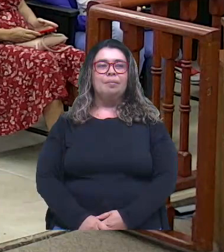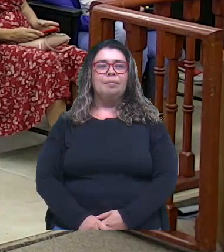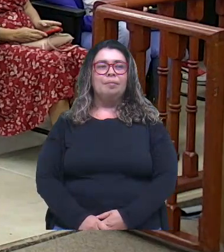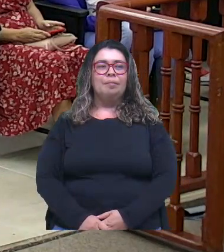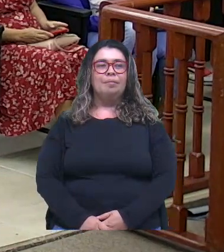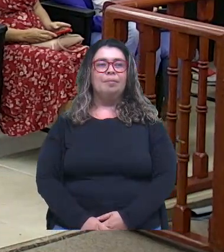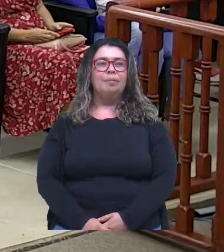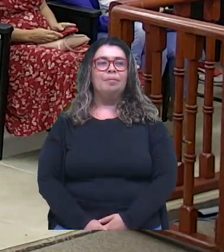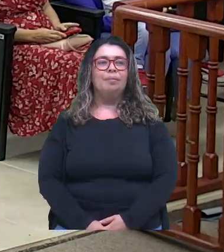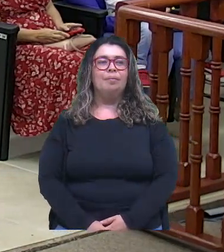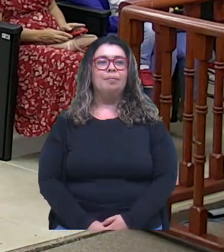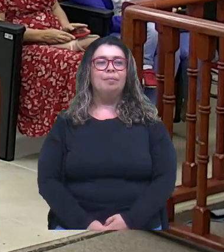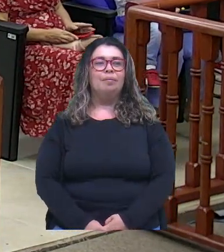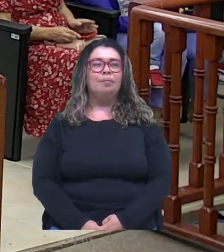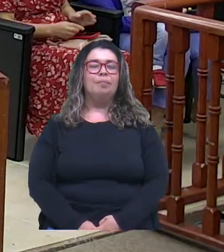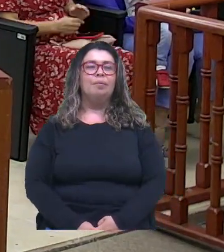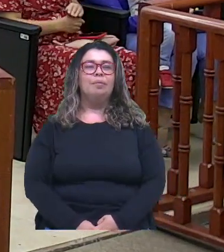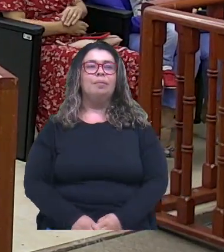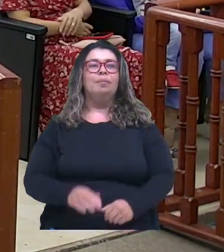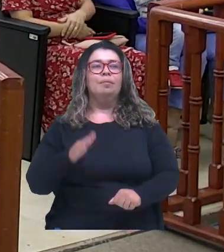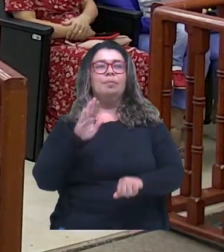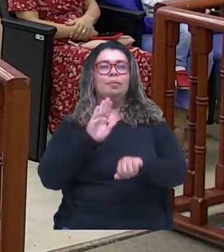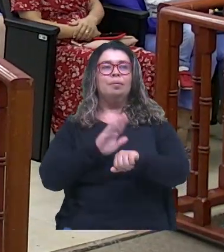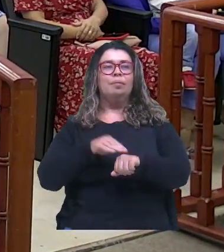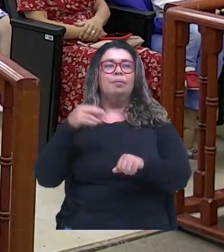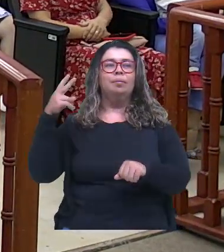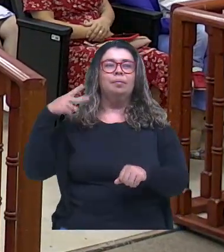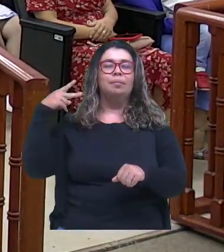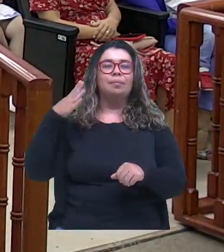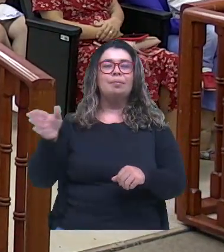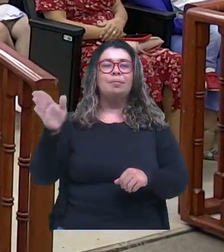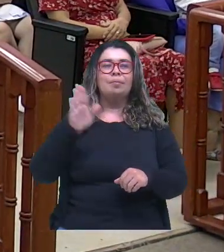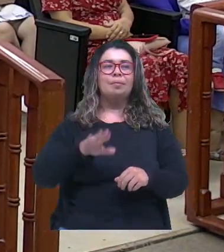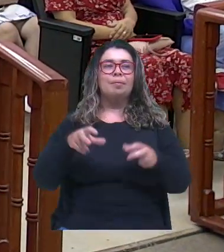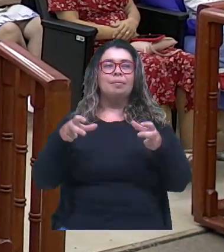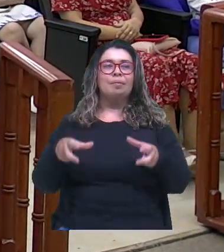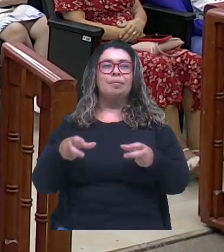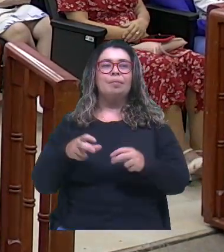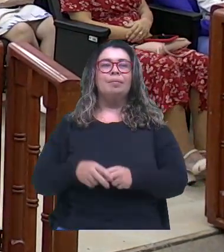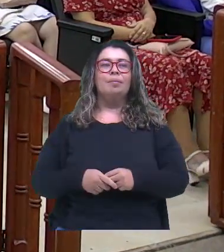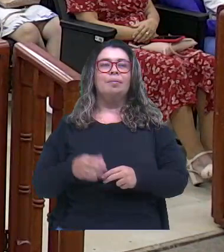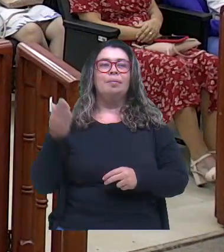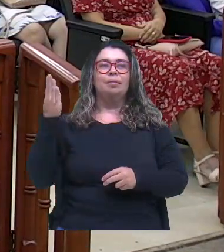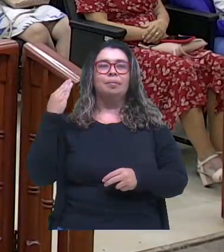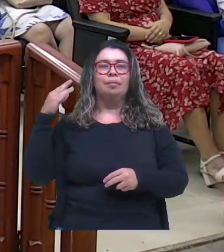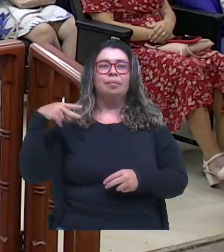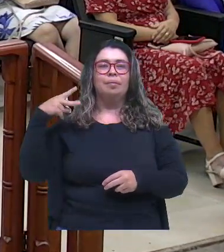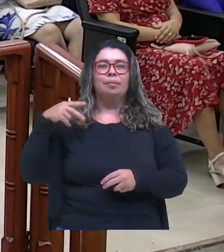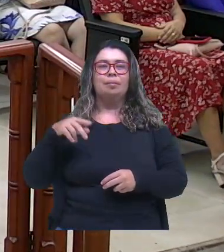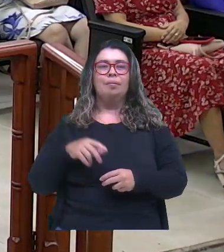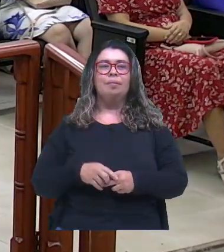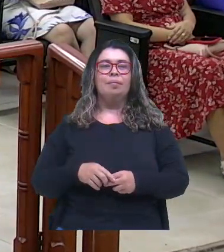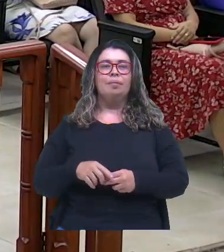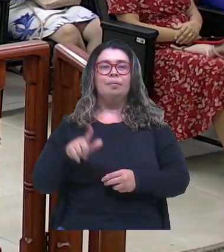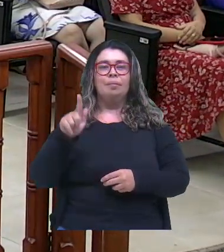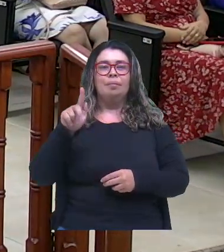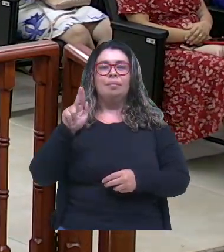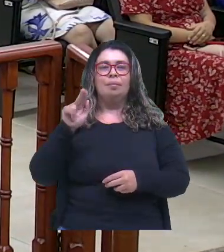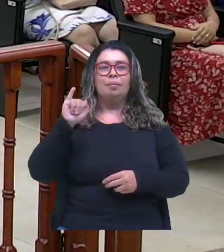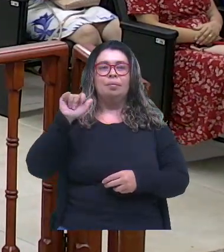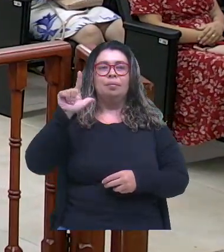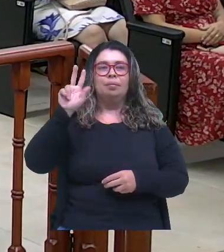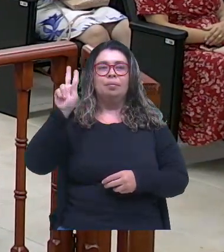Recebemos do protocolo mais um vereador que retorna à Casa de Leis, ex-vereador Guilherme de Oliveira,